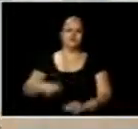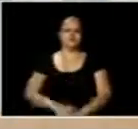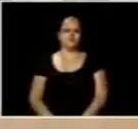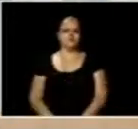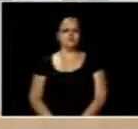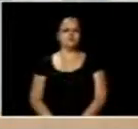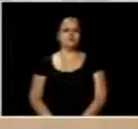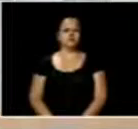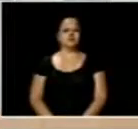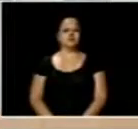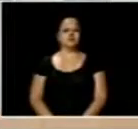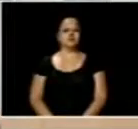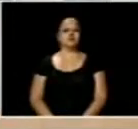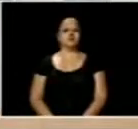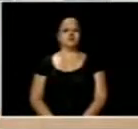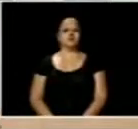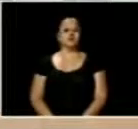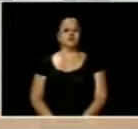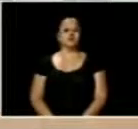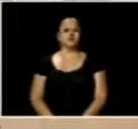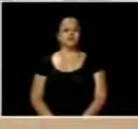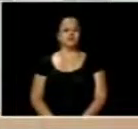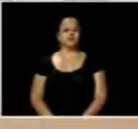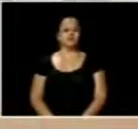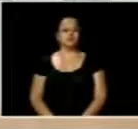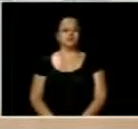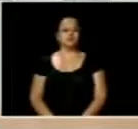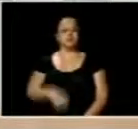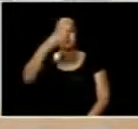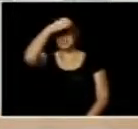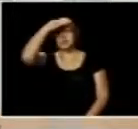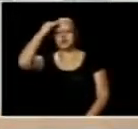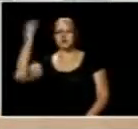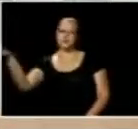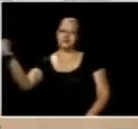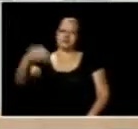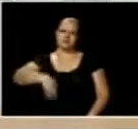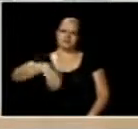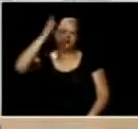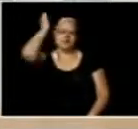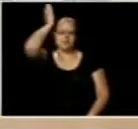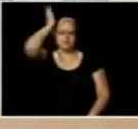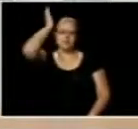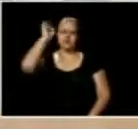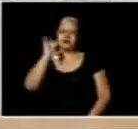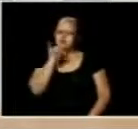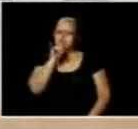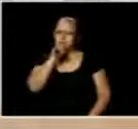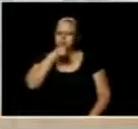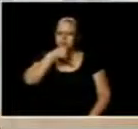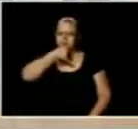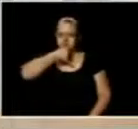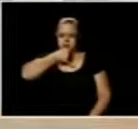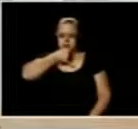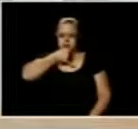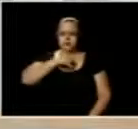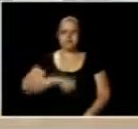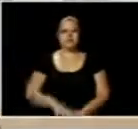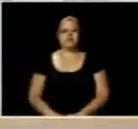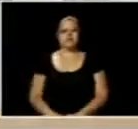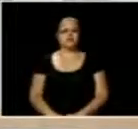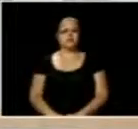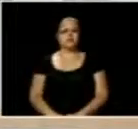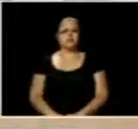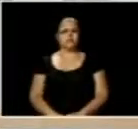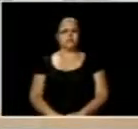Taubaté e ela fica frustrada, fica decepcionada com o que ela vê, nunca mais volta. E aí, com todo respeito, eu não a